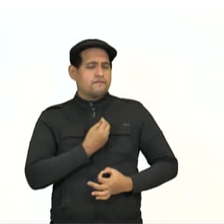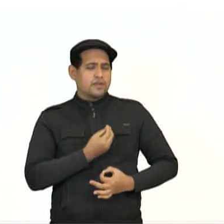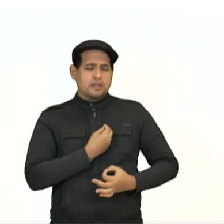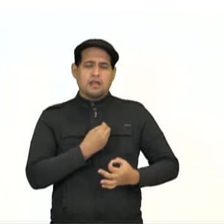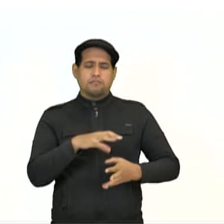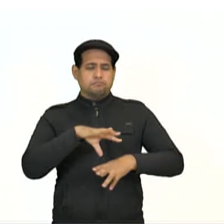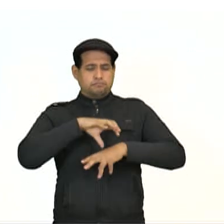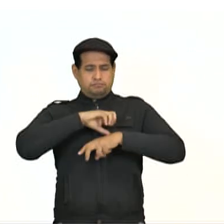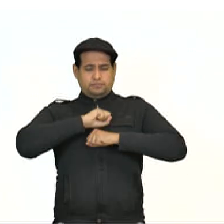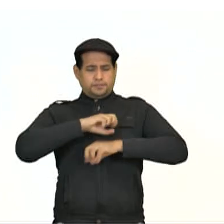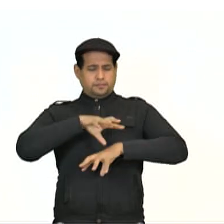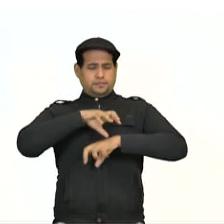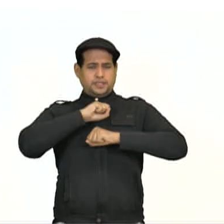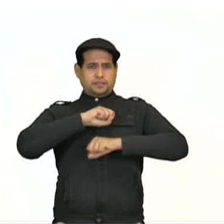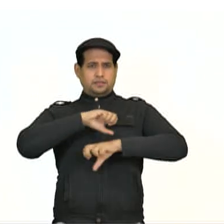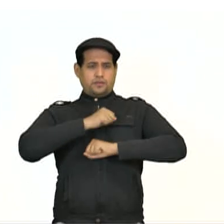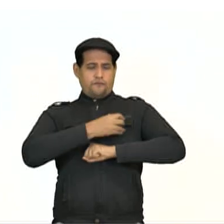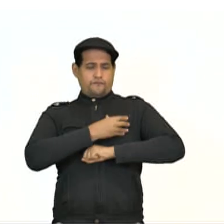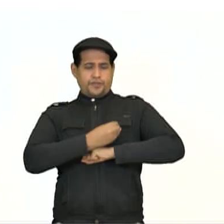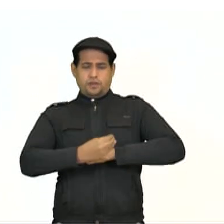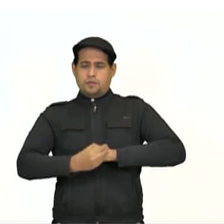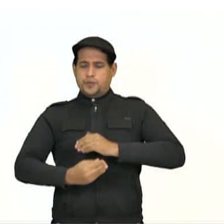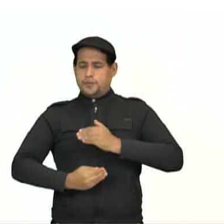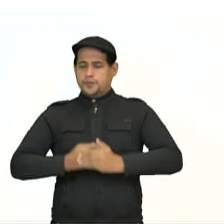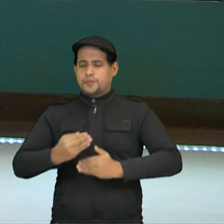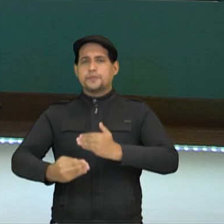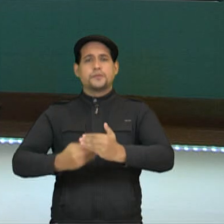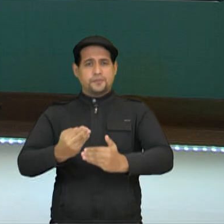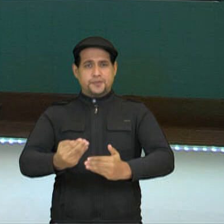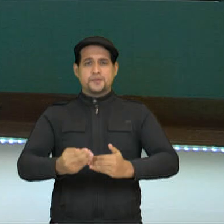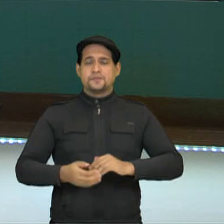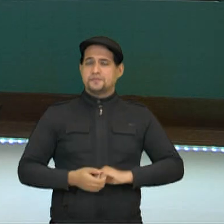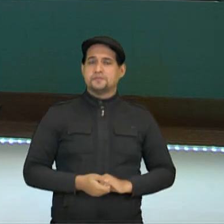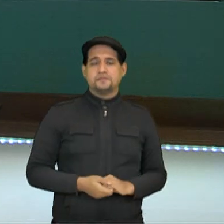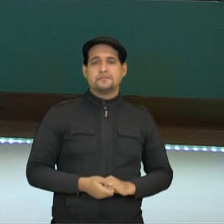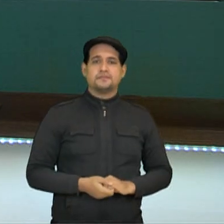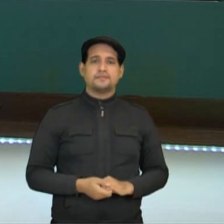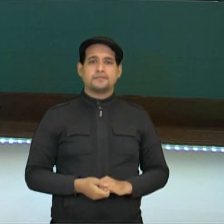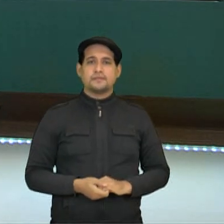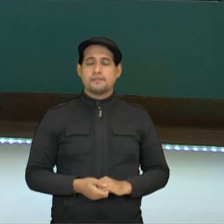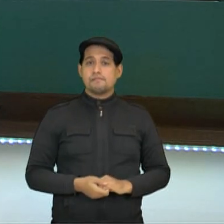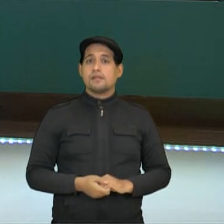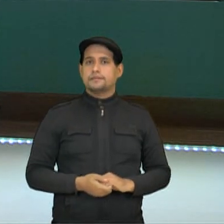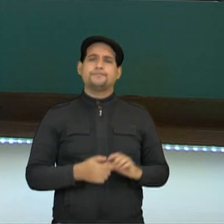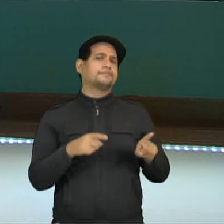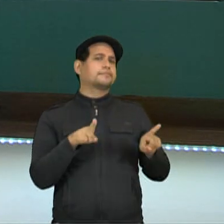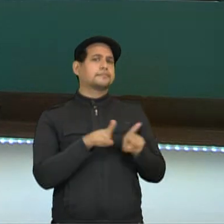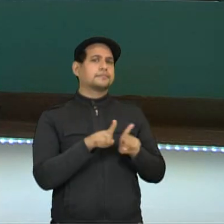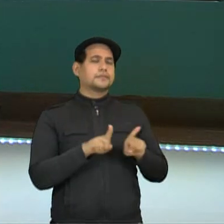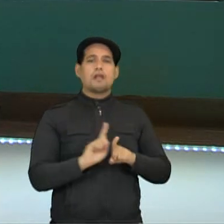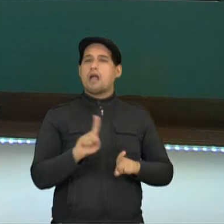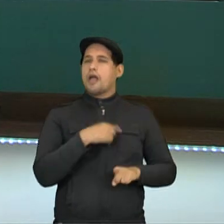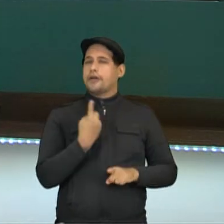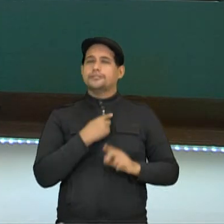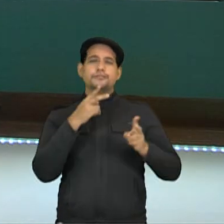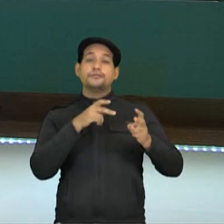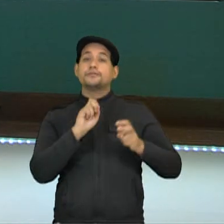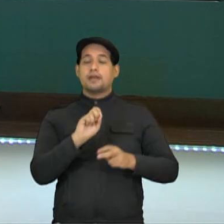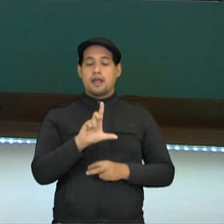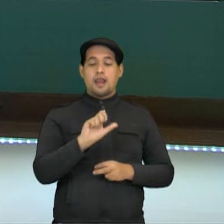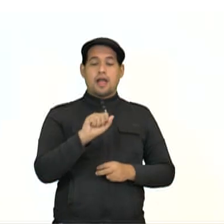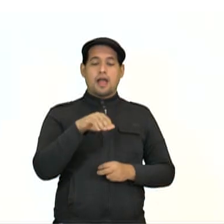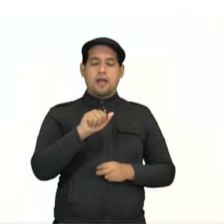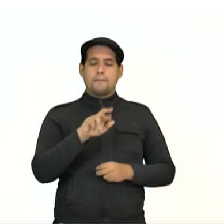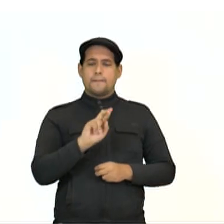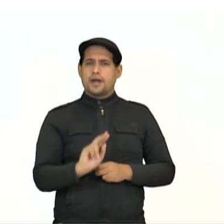ser transmitido aos seus filhos no passar das gerações. E também a gente viu que Lamarck